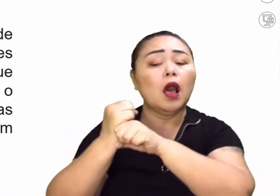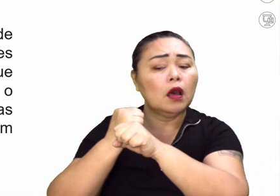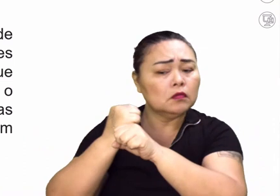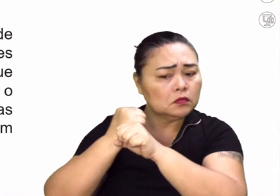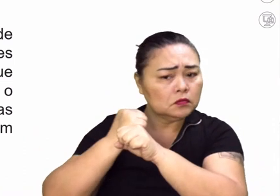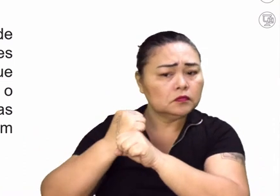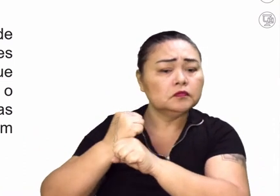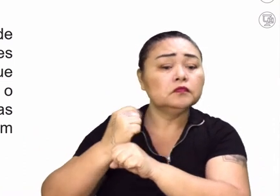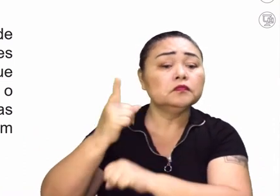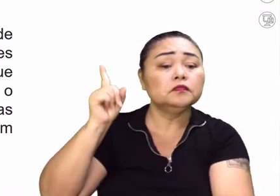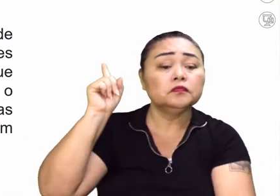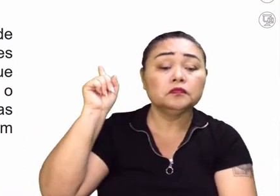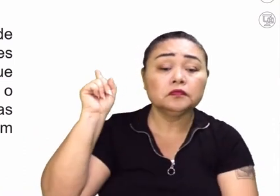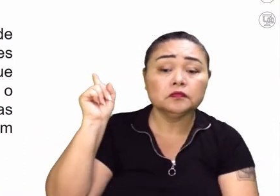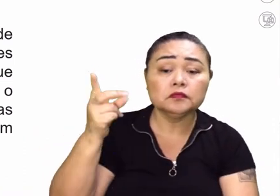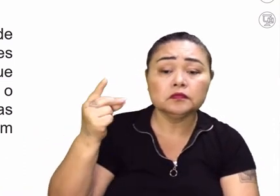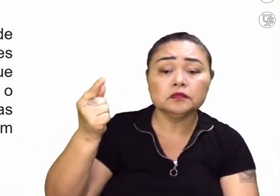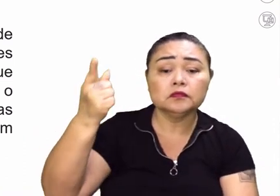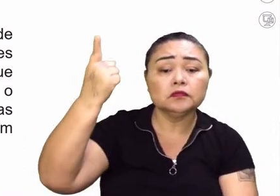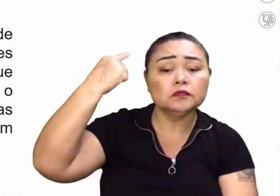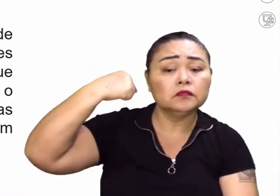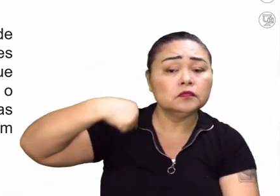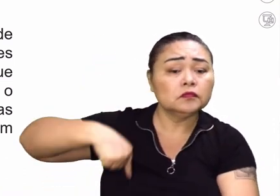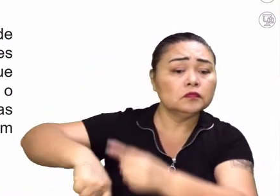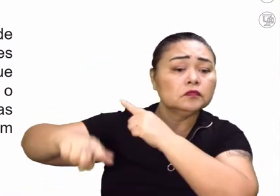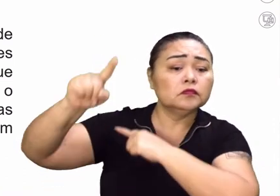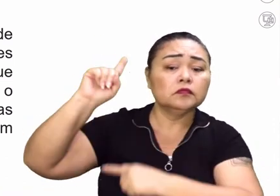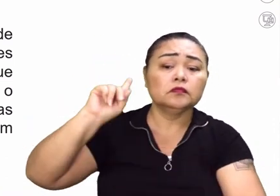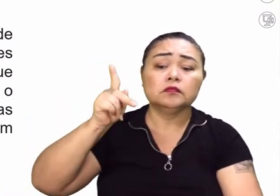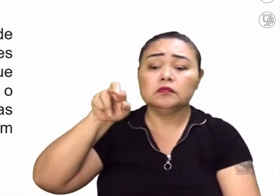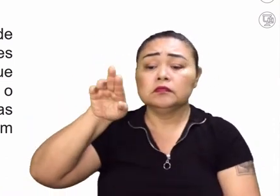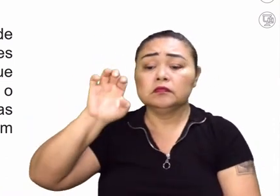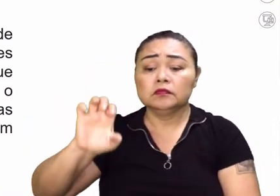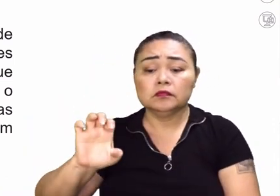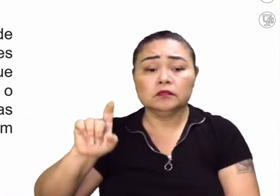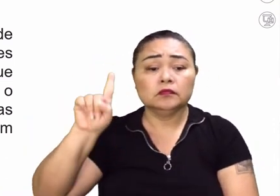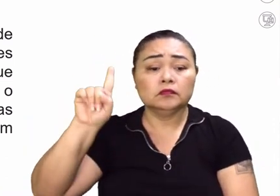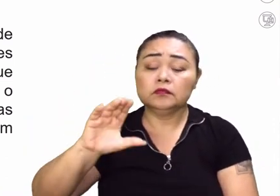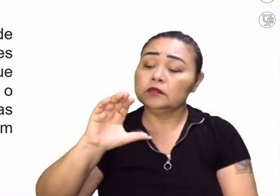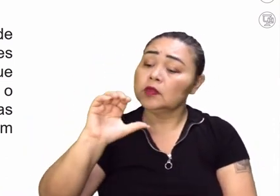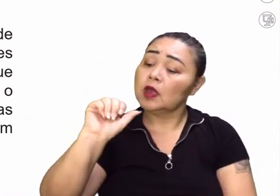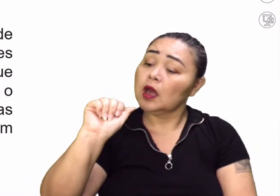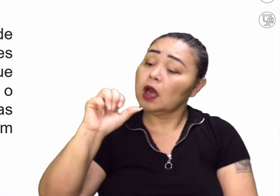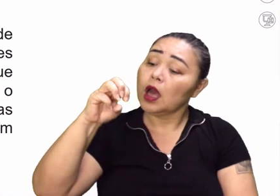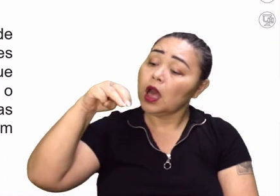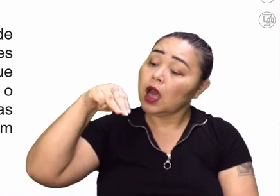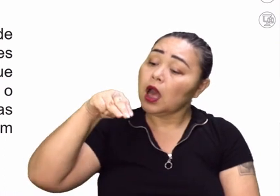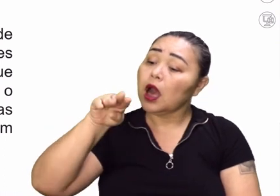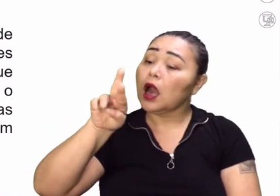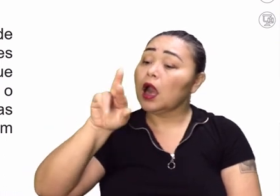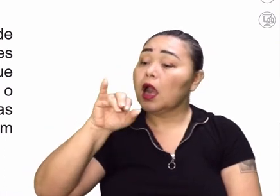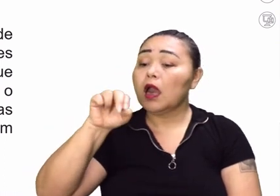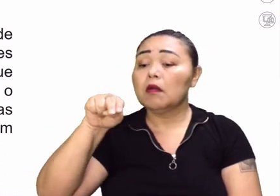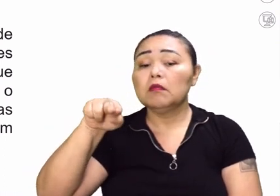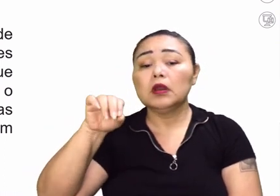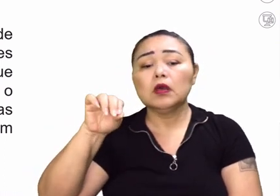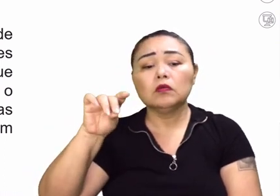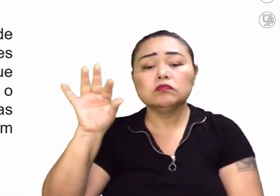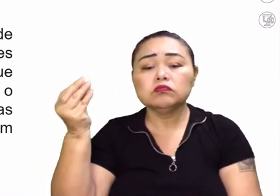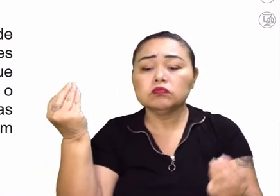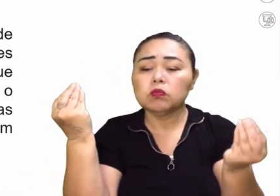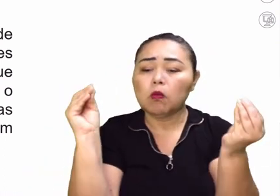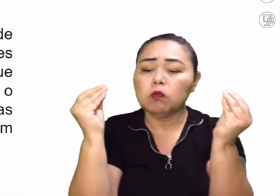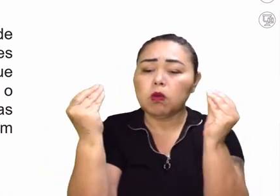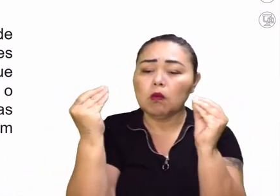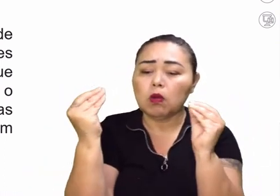o relevo brasileiro remonta o período pré-cambriano com a formação das antigas